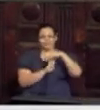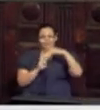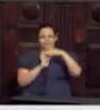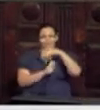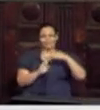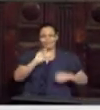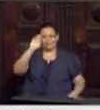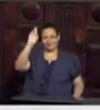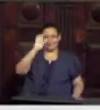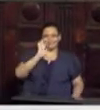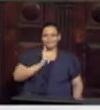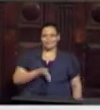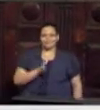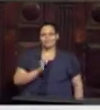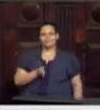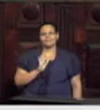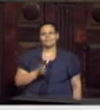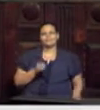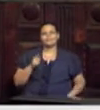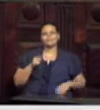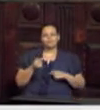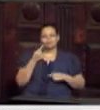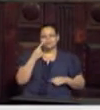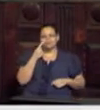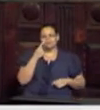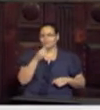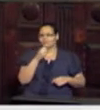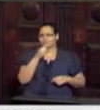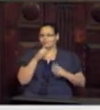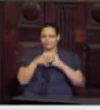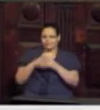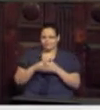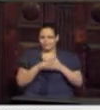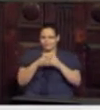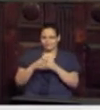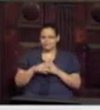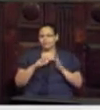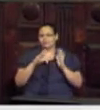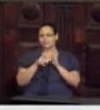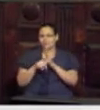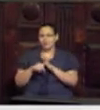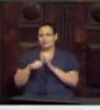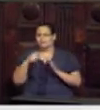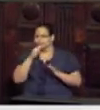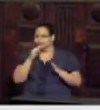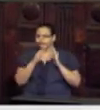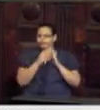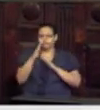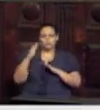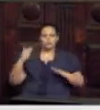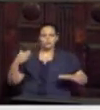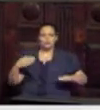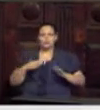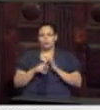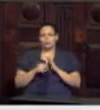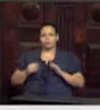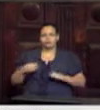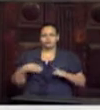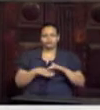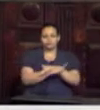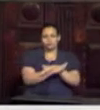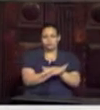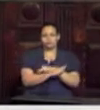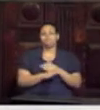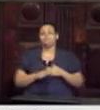empresários que já identificam que essa carga é levada para dentro da comunidade, enquanto numa empresa